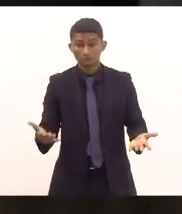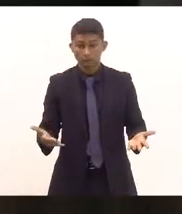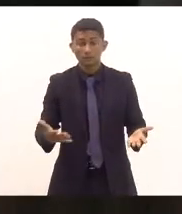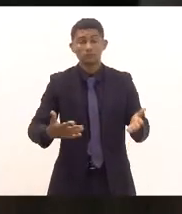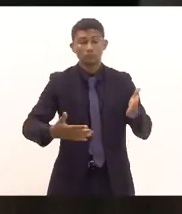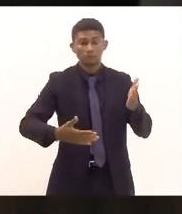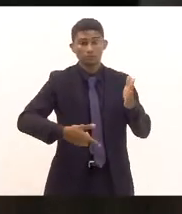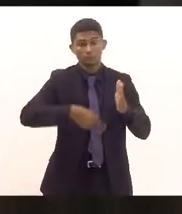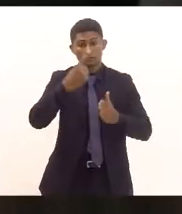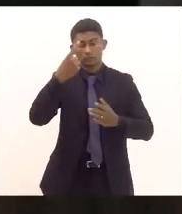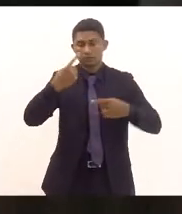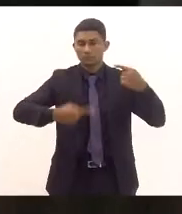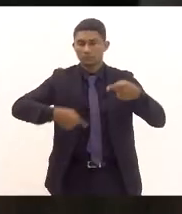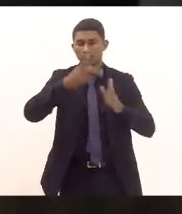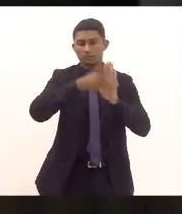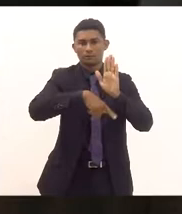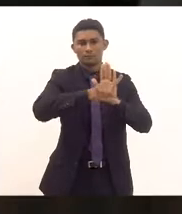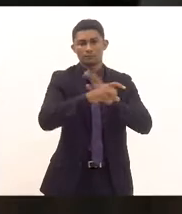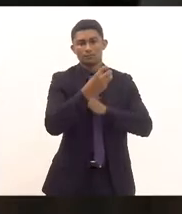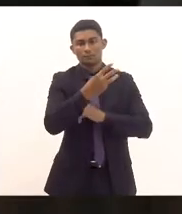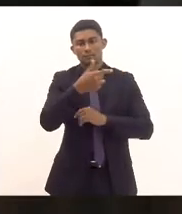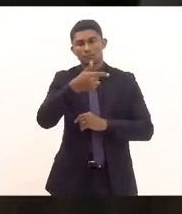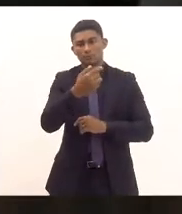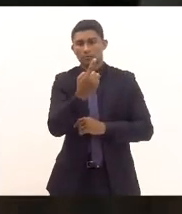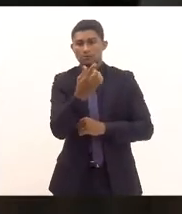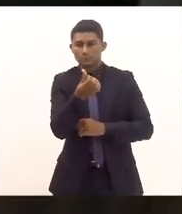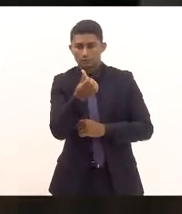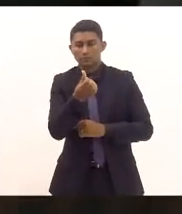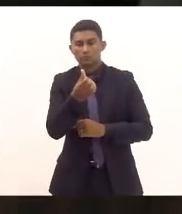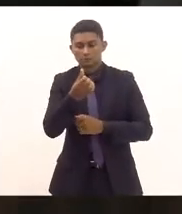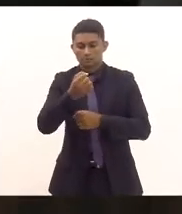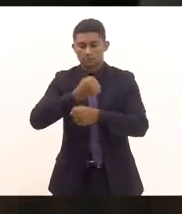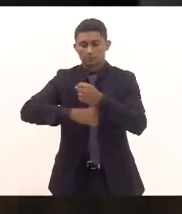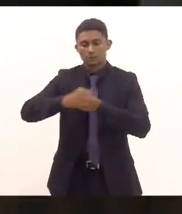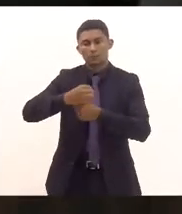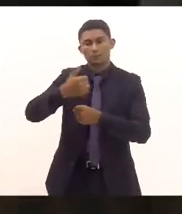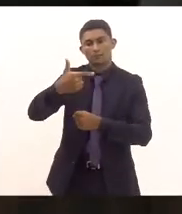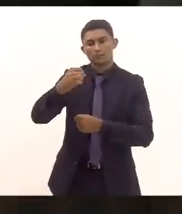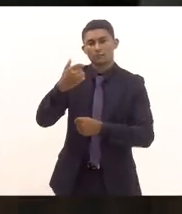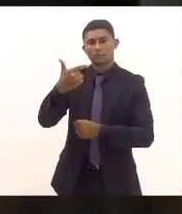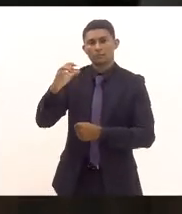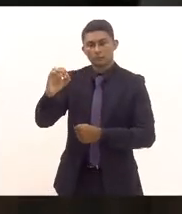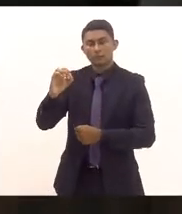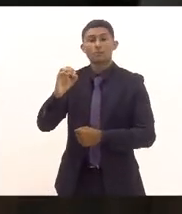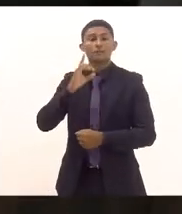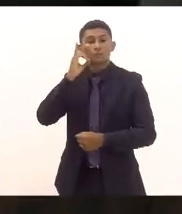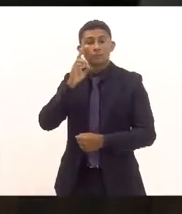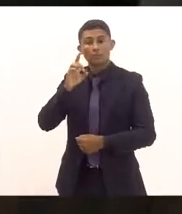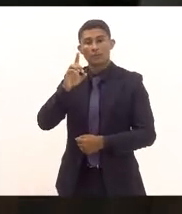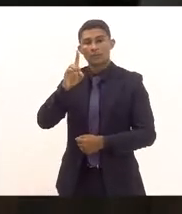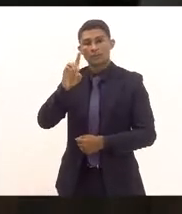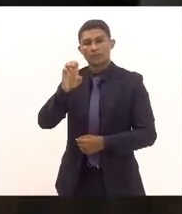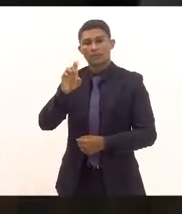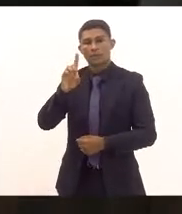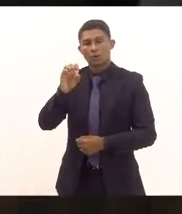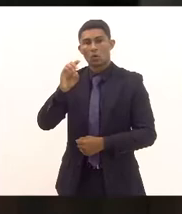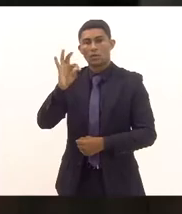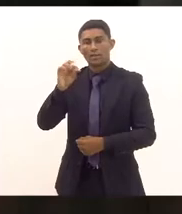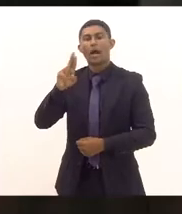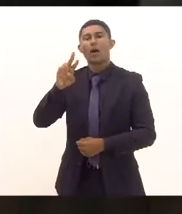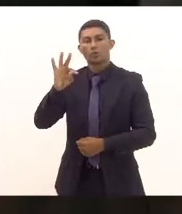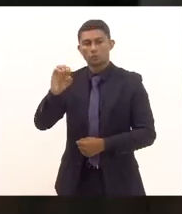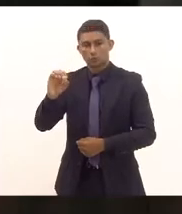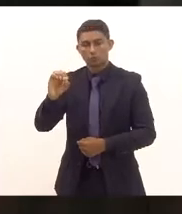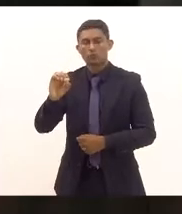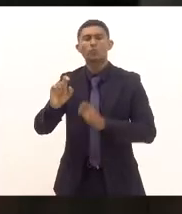em primeira discussão projeto de lei 3216 de 20 de autoria do deputado Doutor deodalto que dispõe sobre a inclusão da